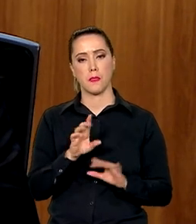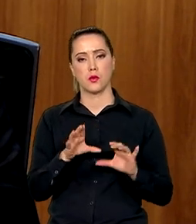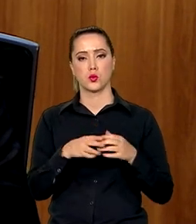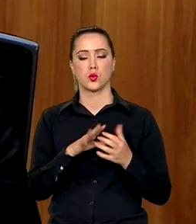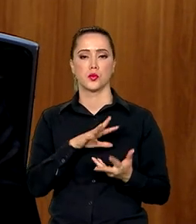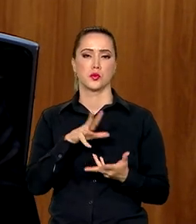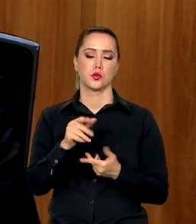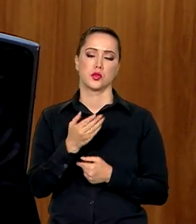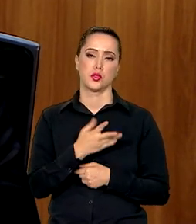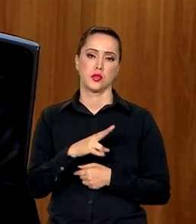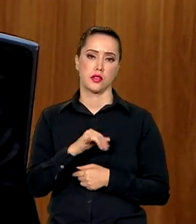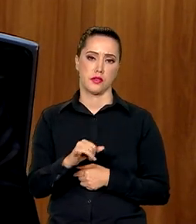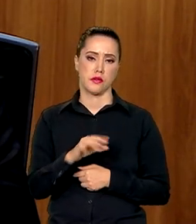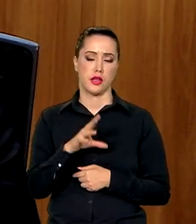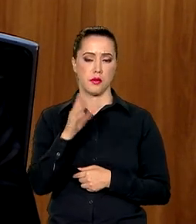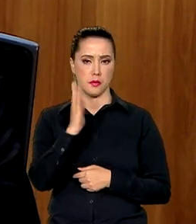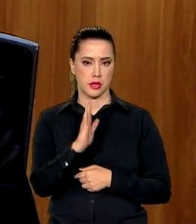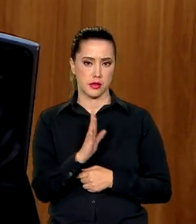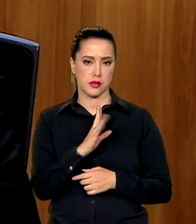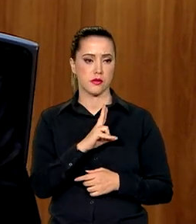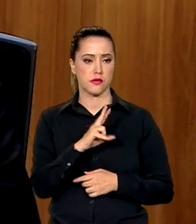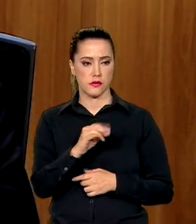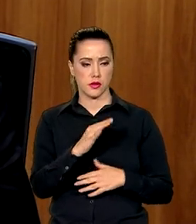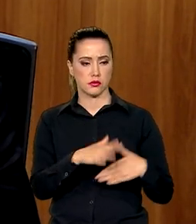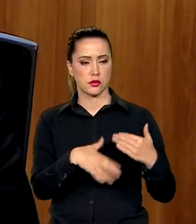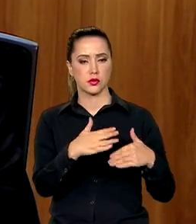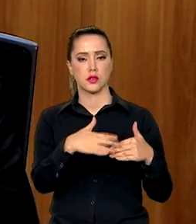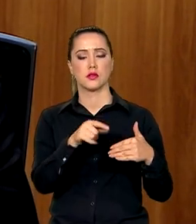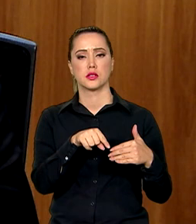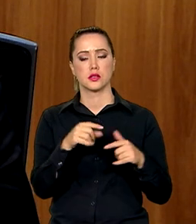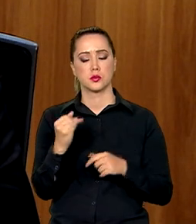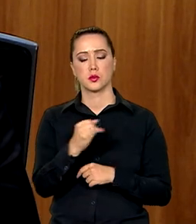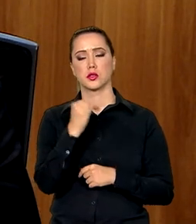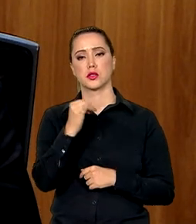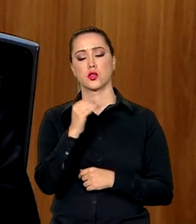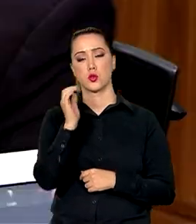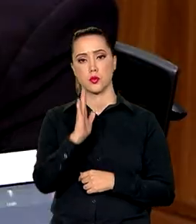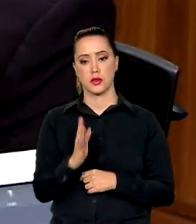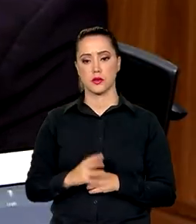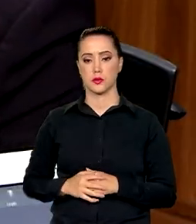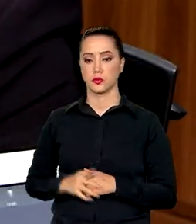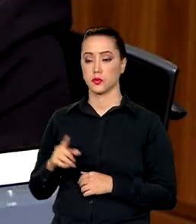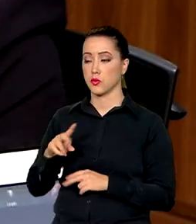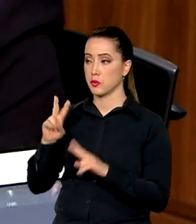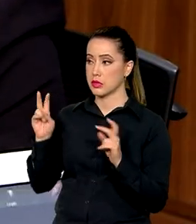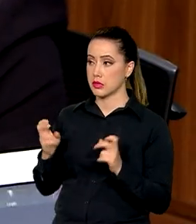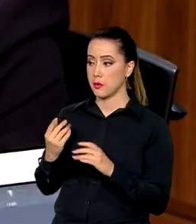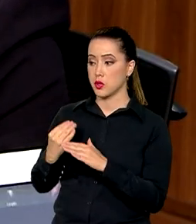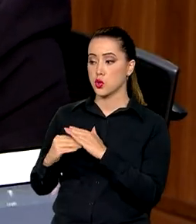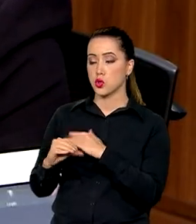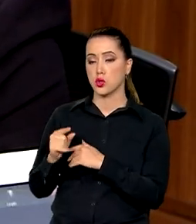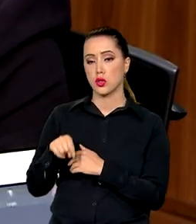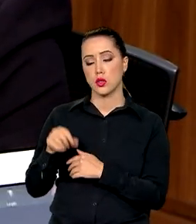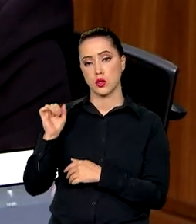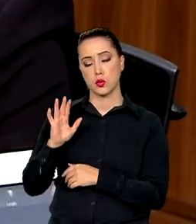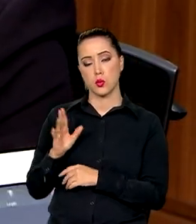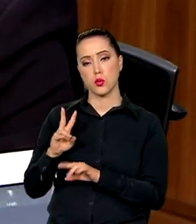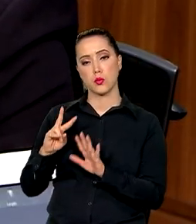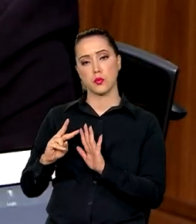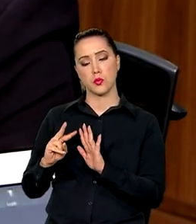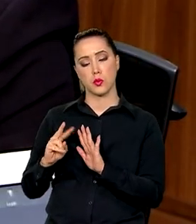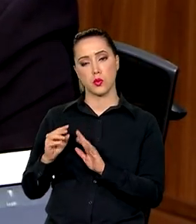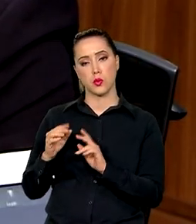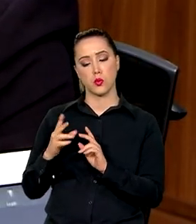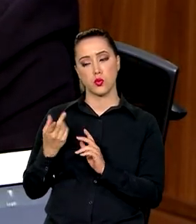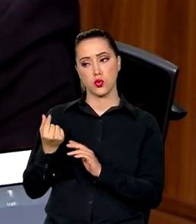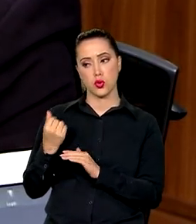internacional que vão fazer com que tenhamos avanços significativos nas cidades brasileiras sobre essa questão de recursos Ministro existe a previsão de que parte